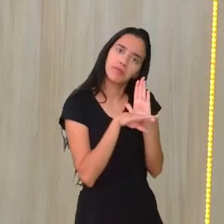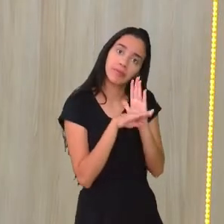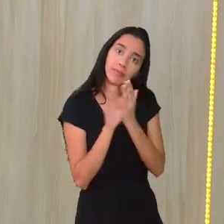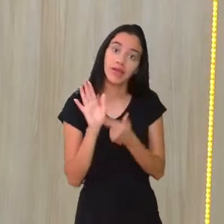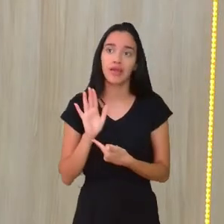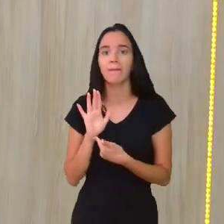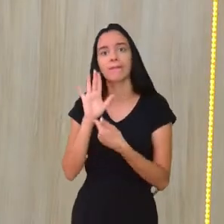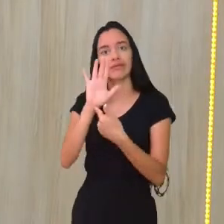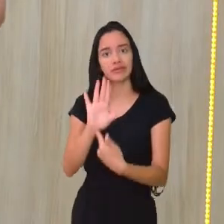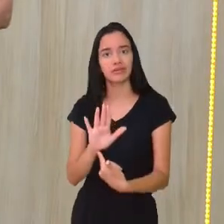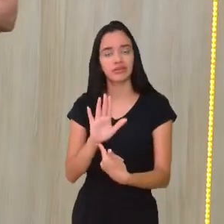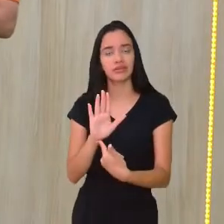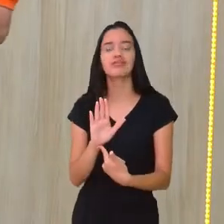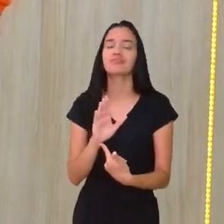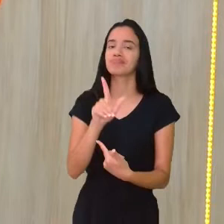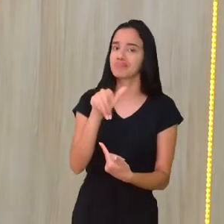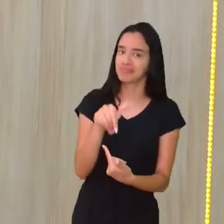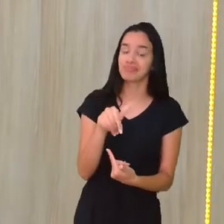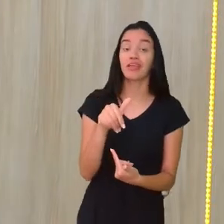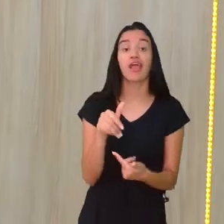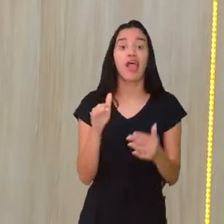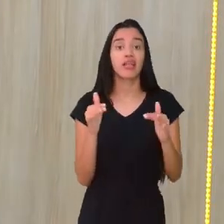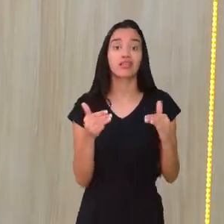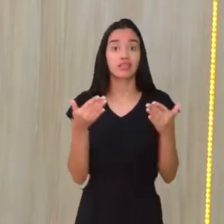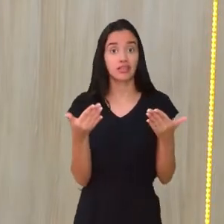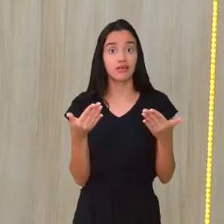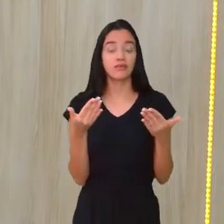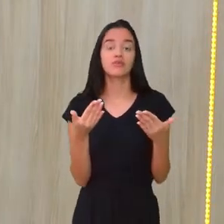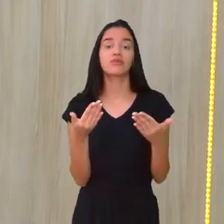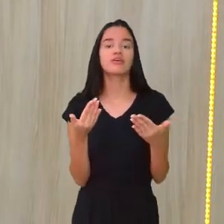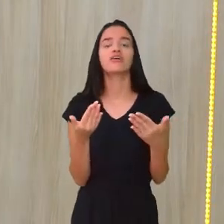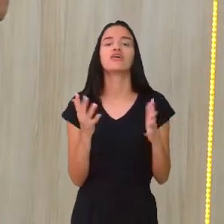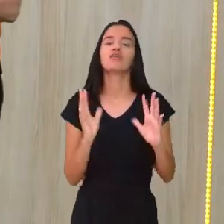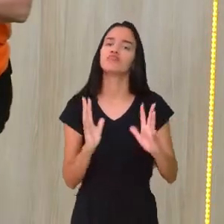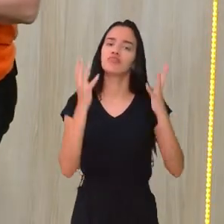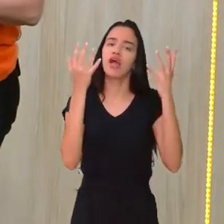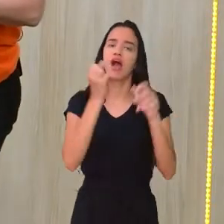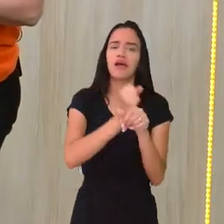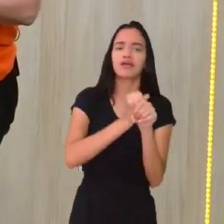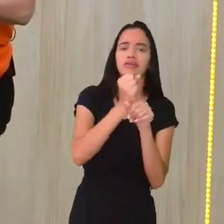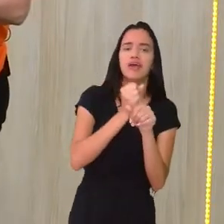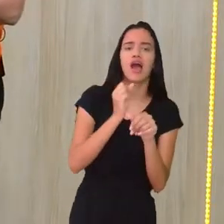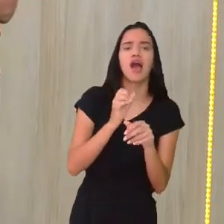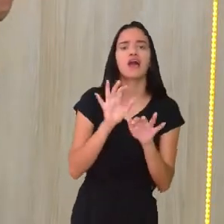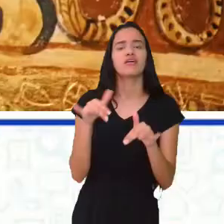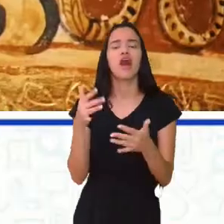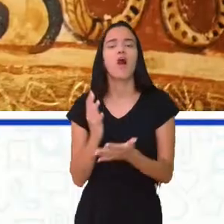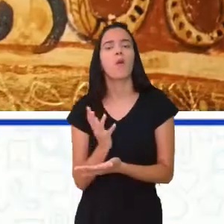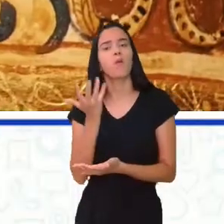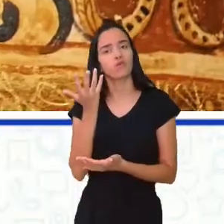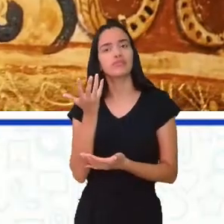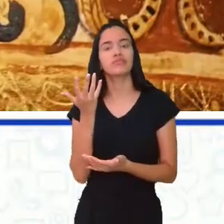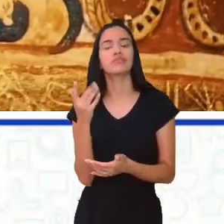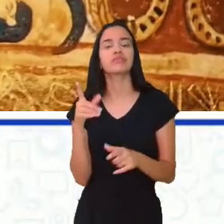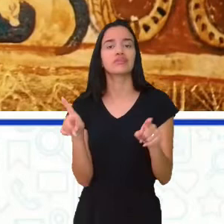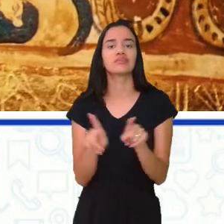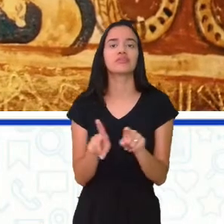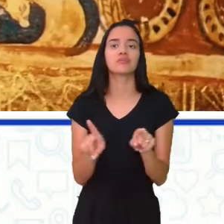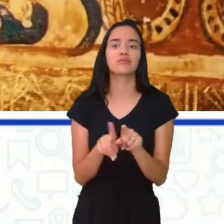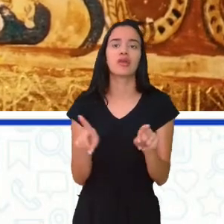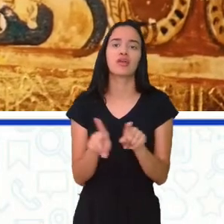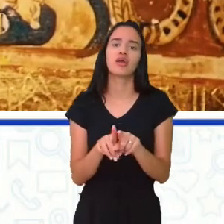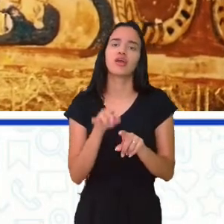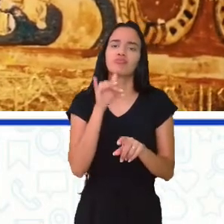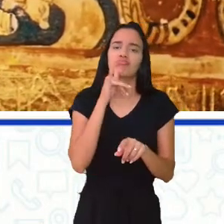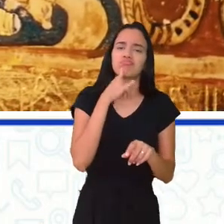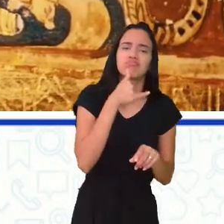encenadas. Pois é, pessoal. Então, em festivais anuais também, não é, aconteciam, eram encenadas tragédias